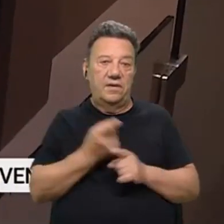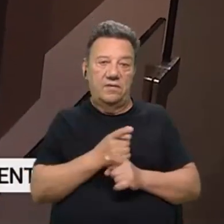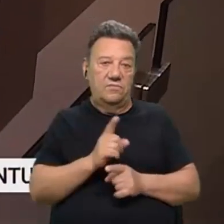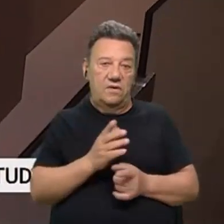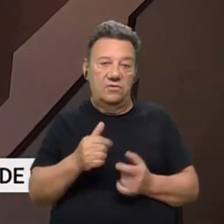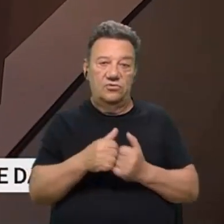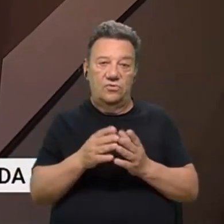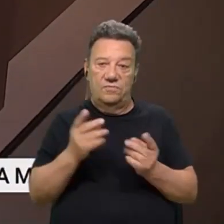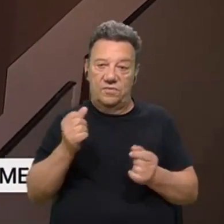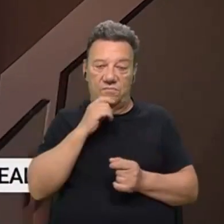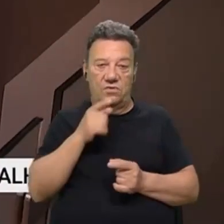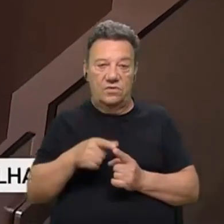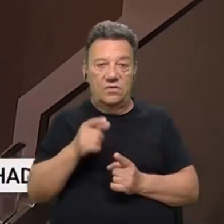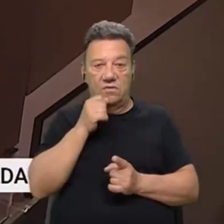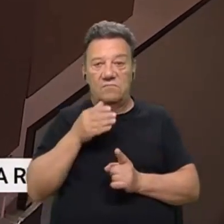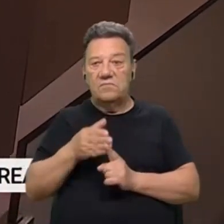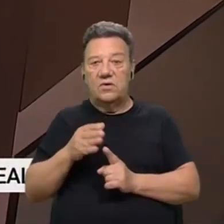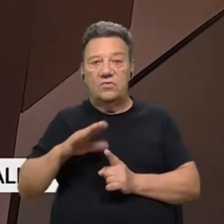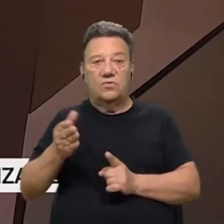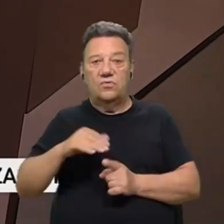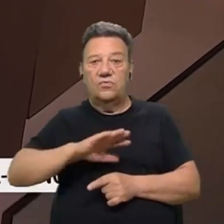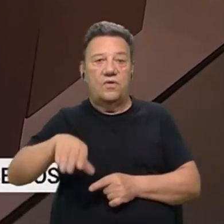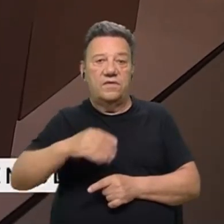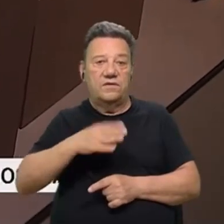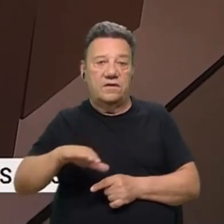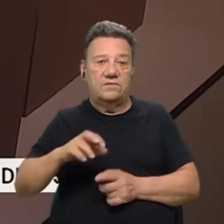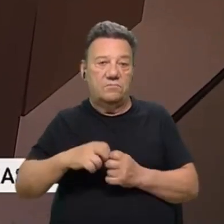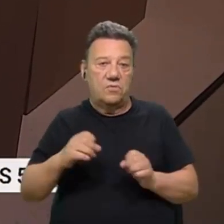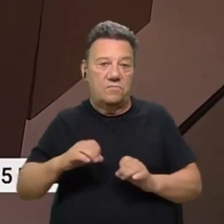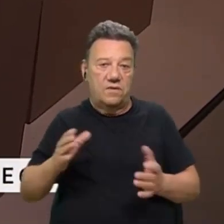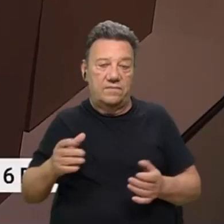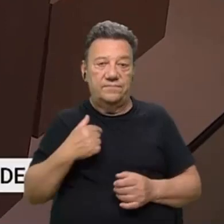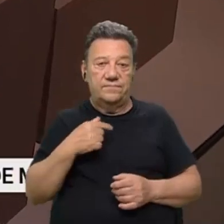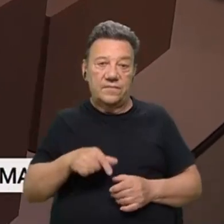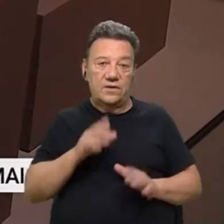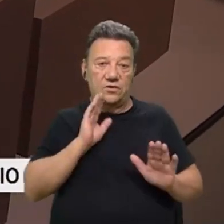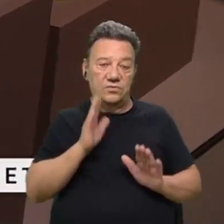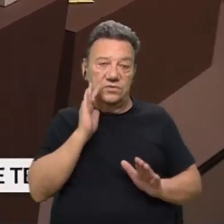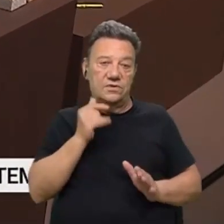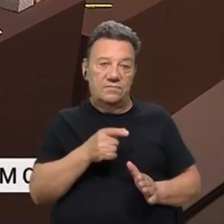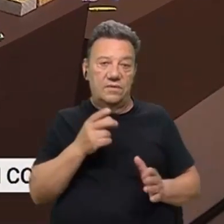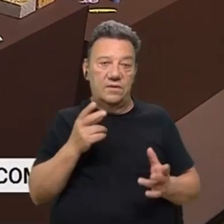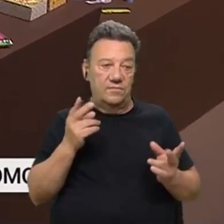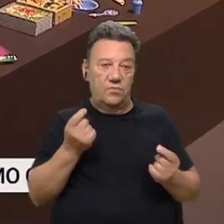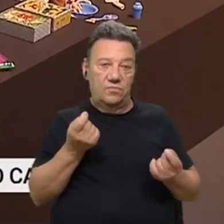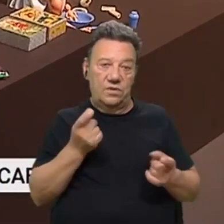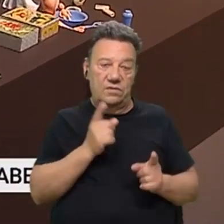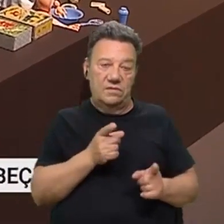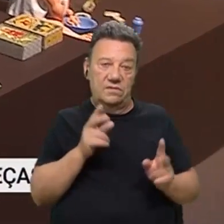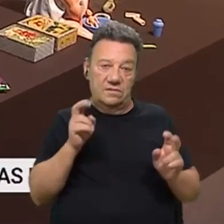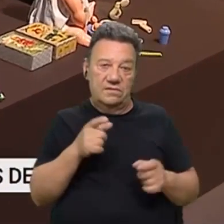todos os brinquedos podem ser usados por todas as crianças não há problema nenhum e na exposição tentamos brincar um bocadinho